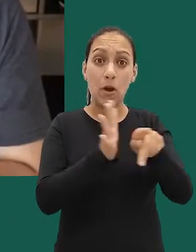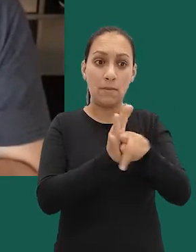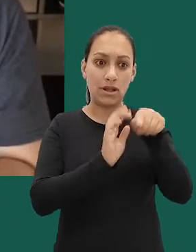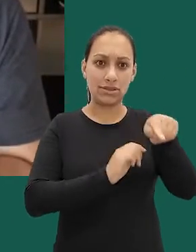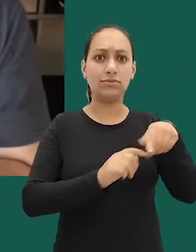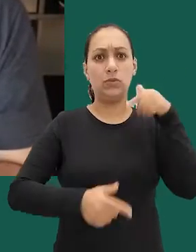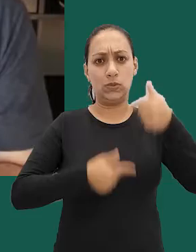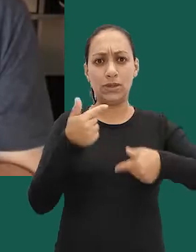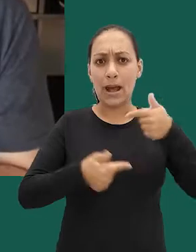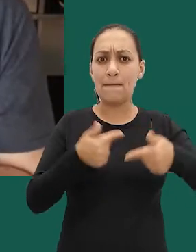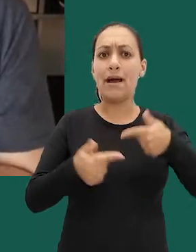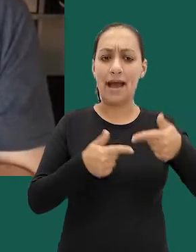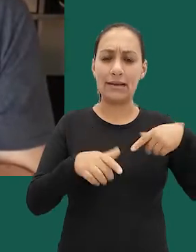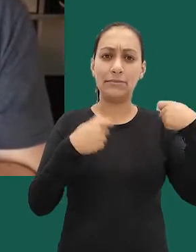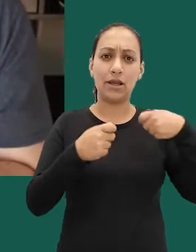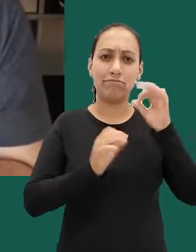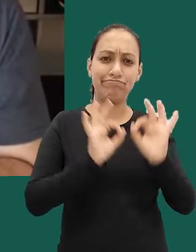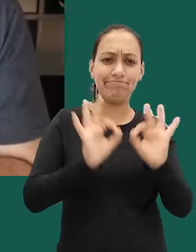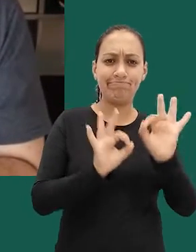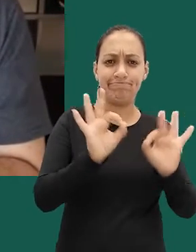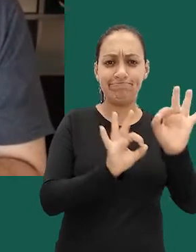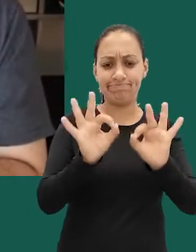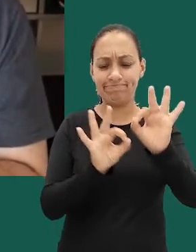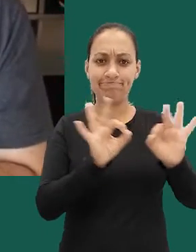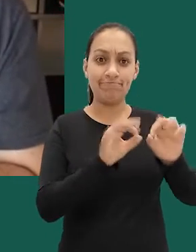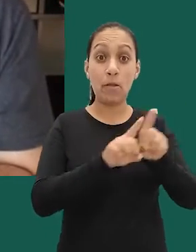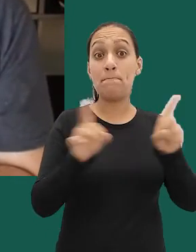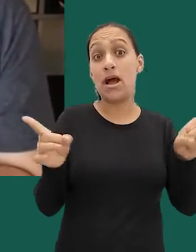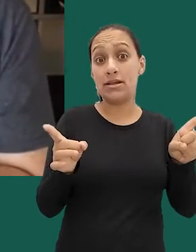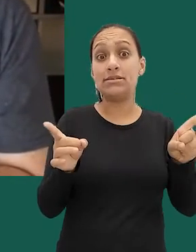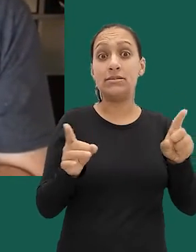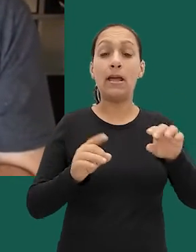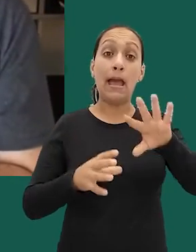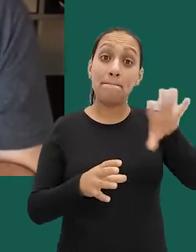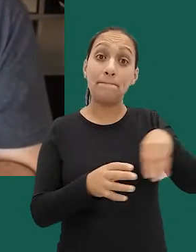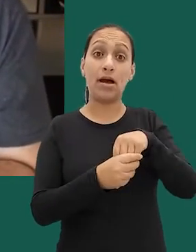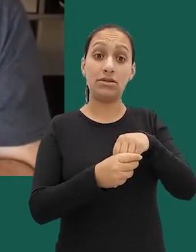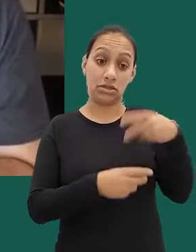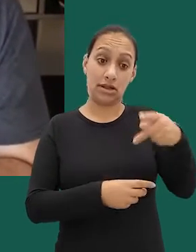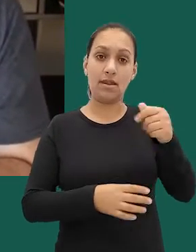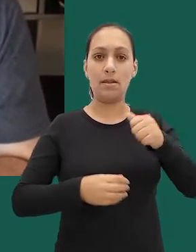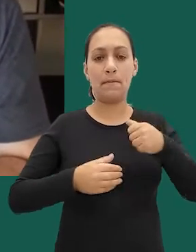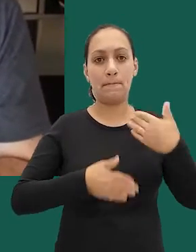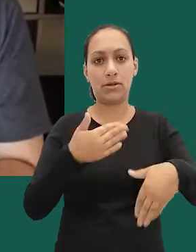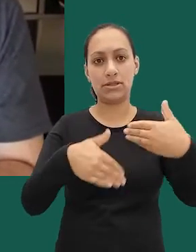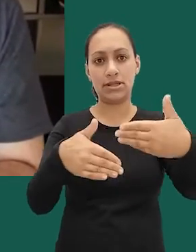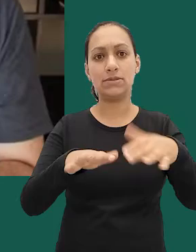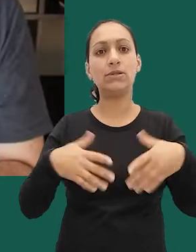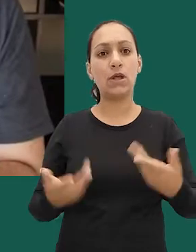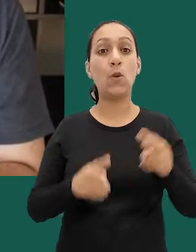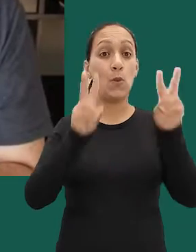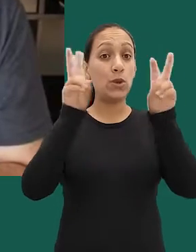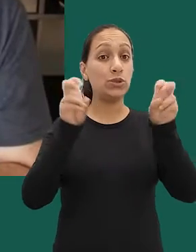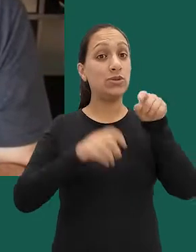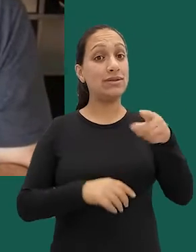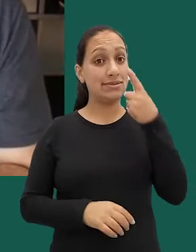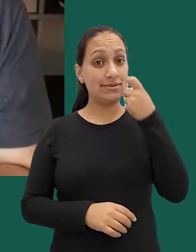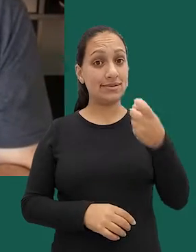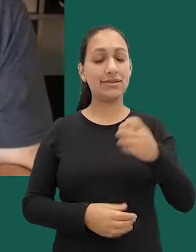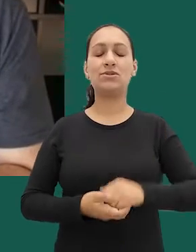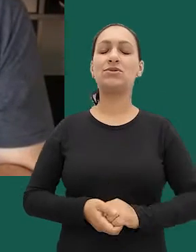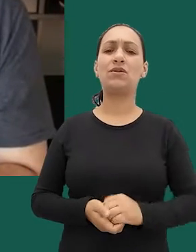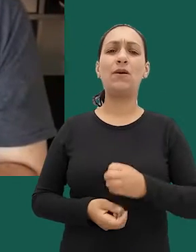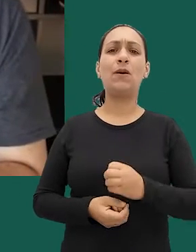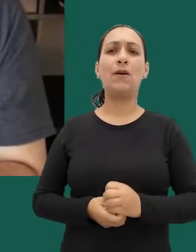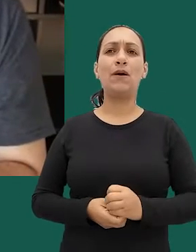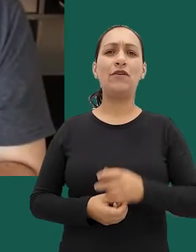louco, mas faz parte do processo, né? E então é um ponto bem interessante. E me fala um